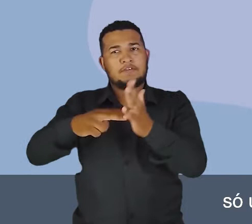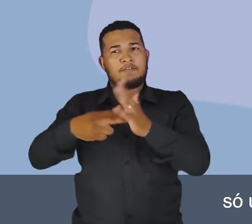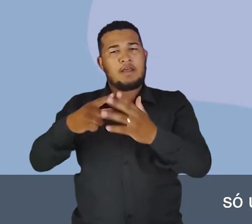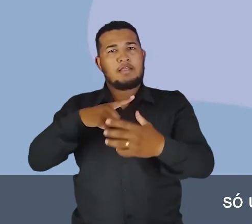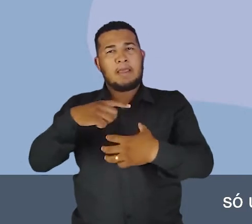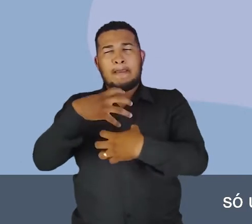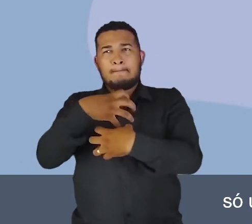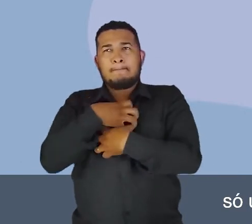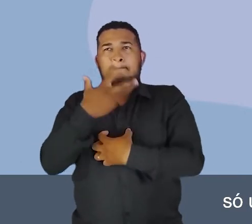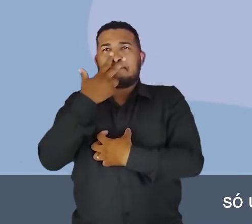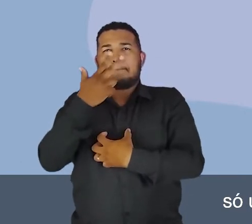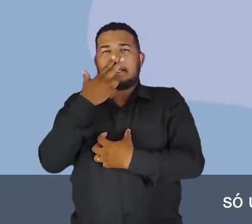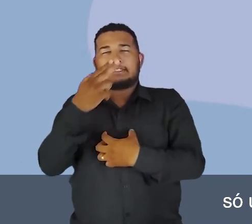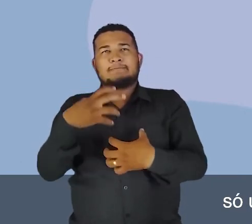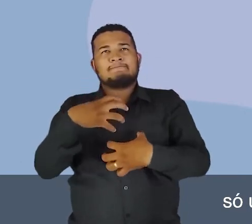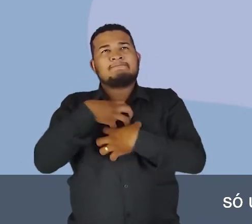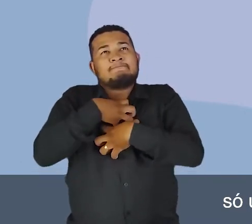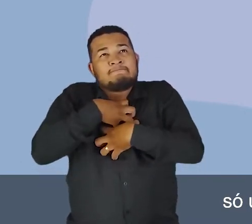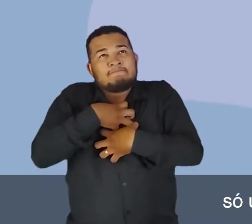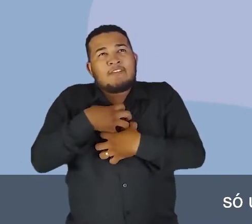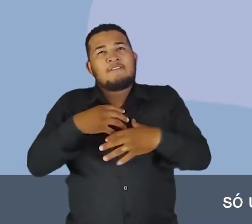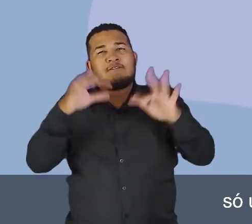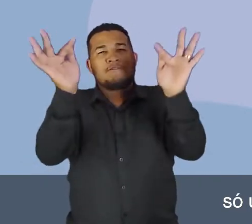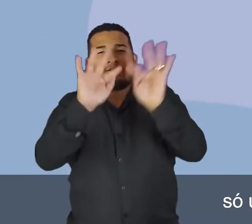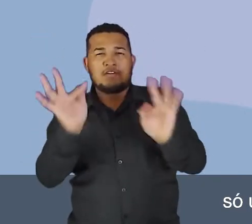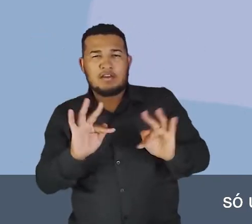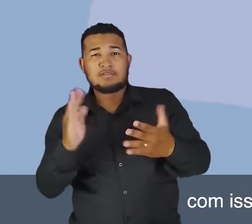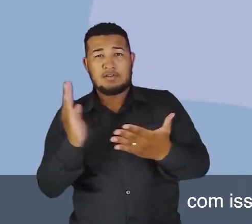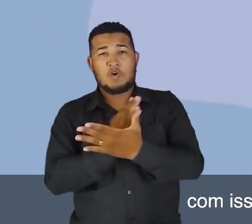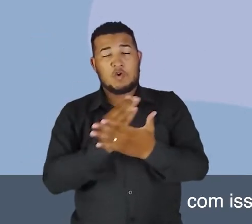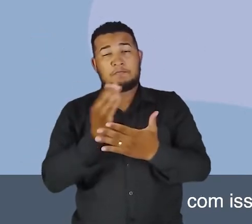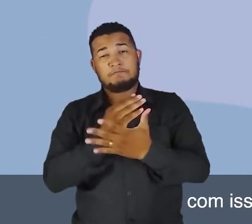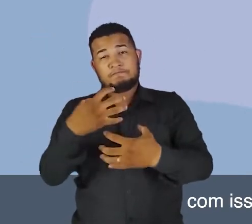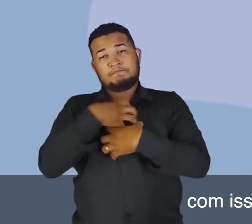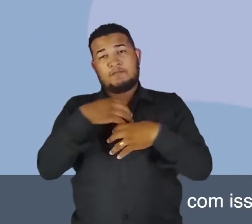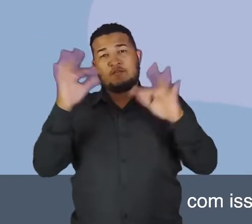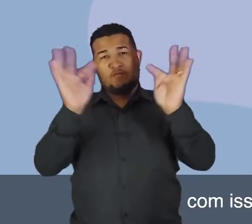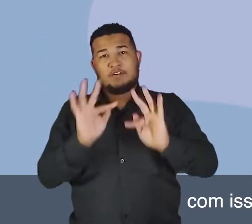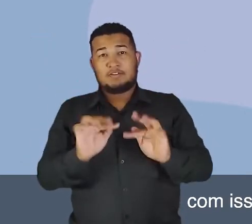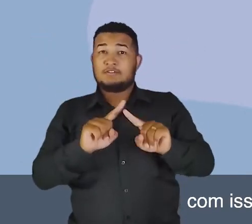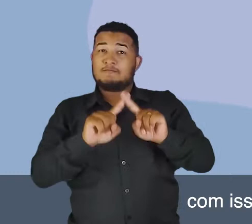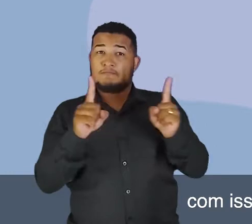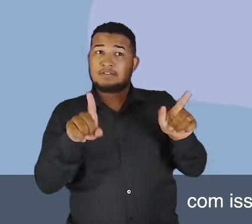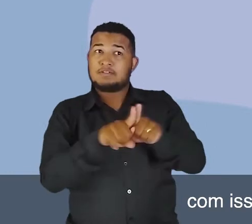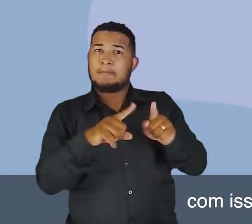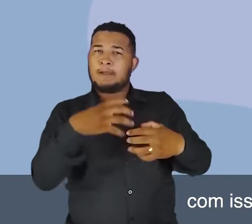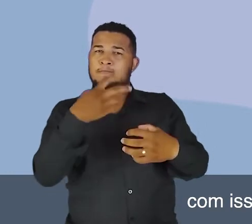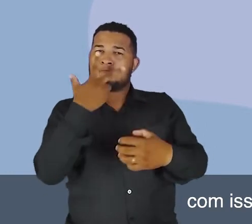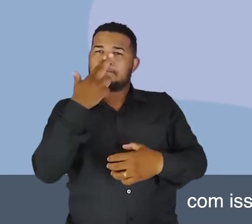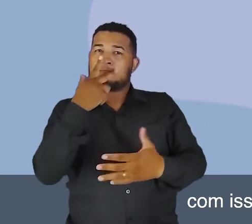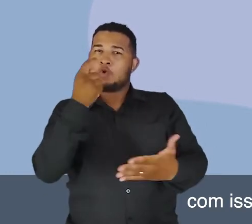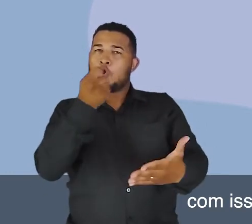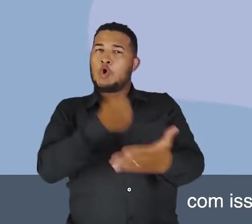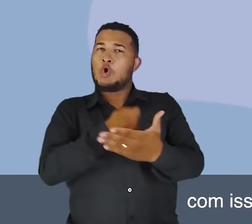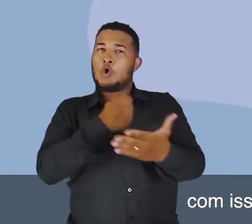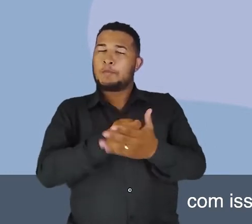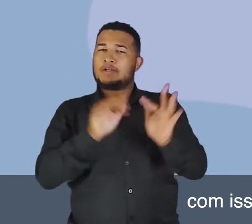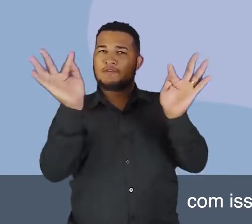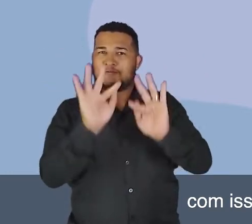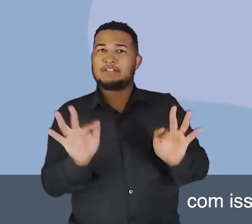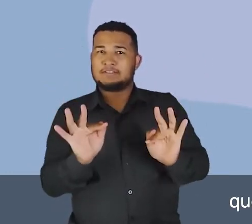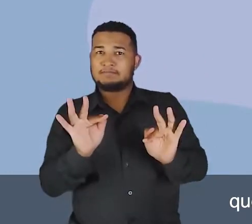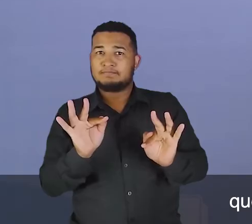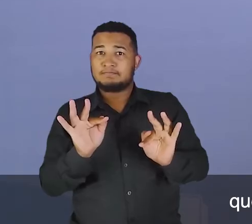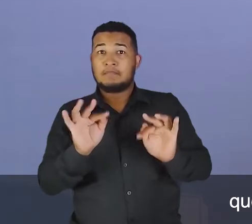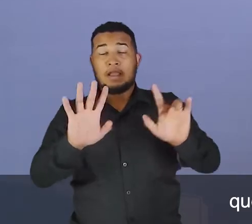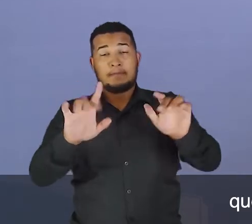uma ilusão de felicidade, muitas pessoas se sentem felizes com isso, mas também a obrigação de ser feliz. Antes de continuar,